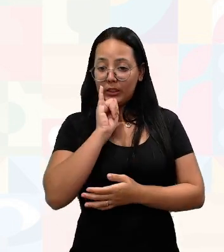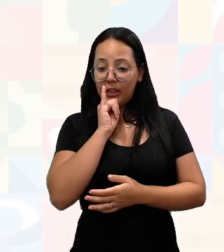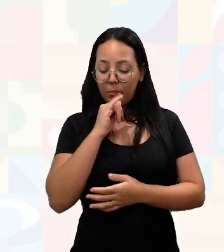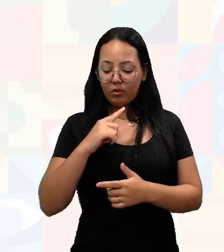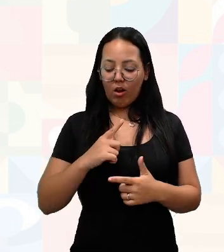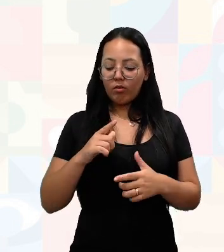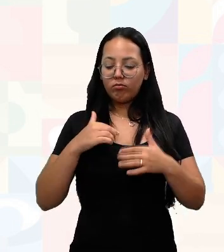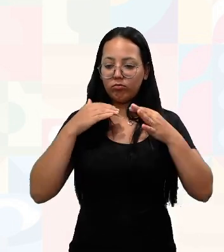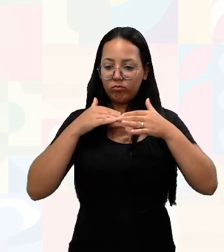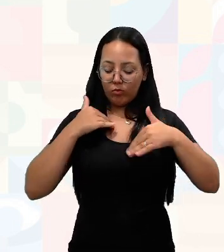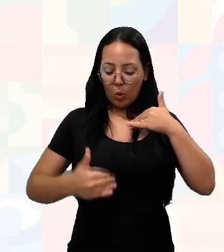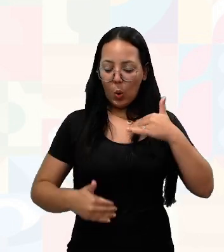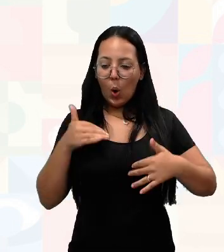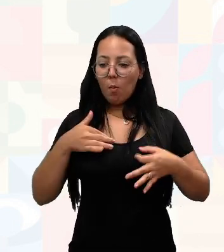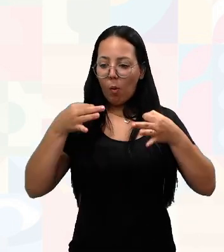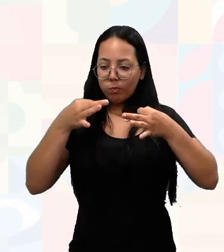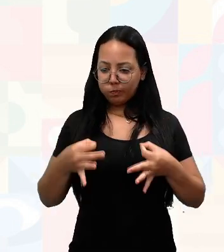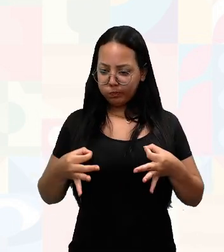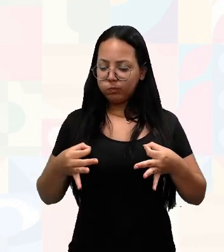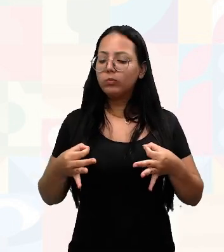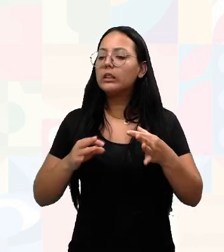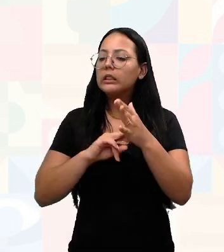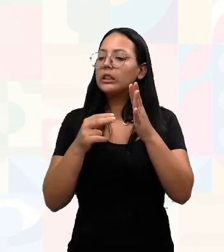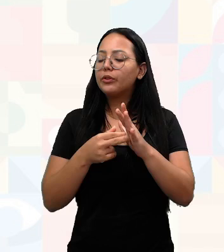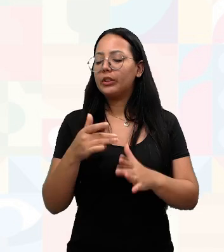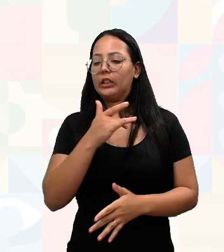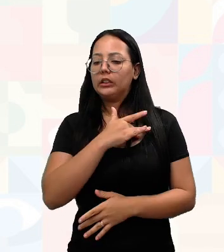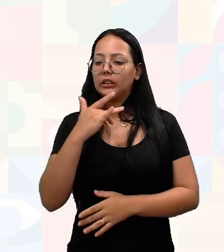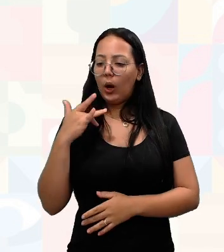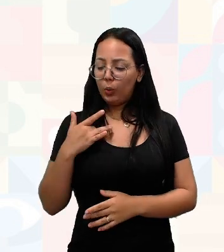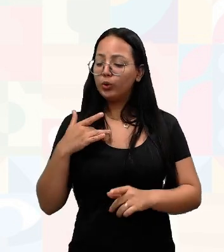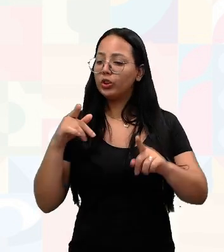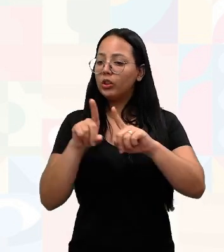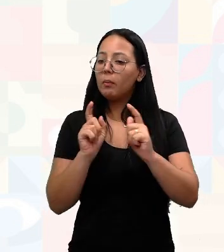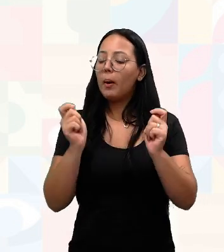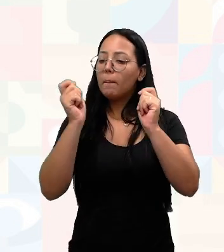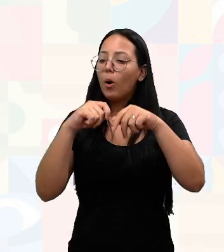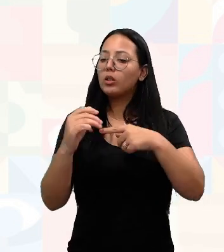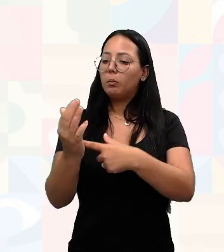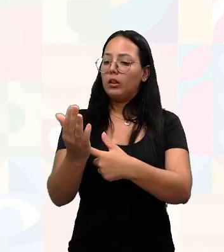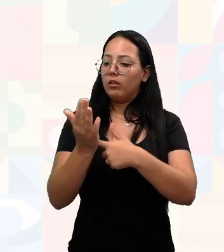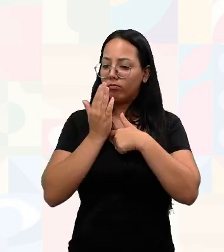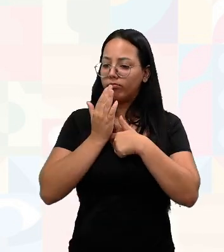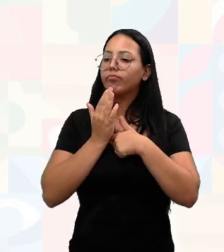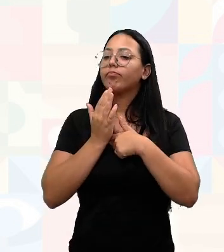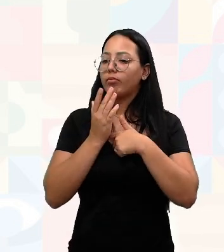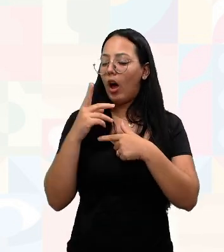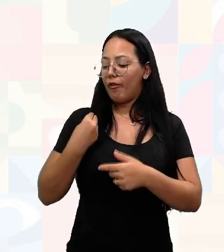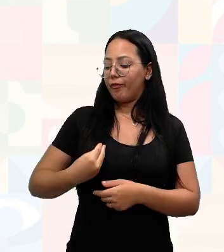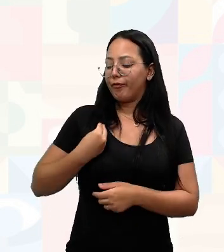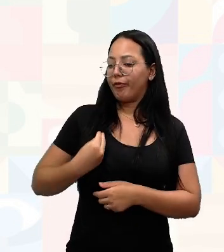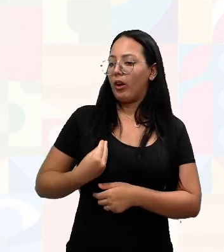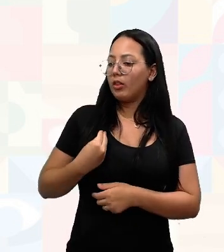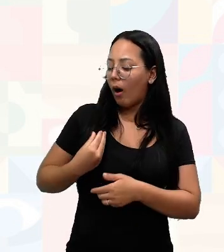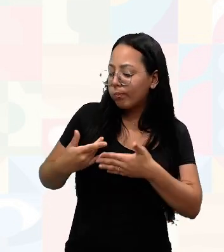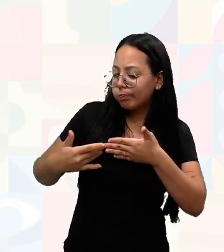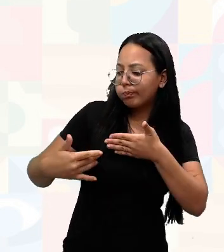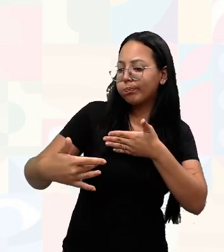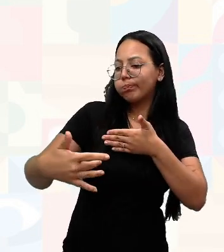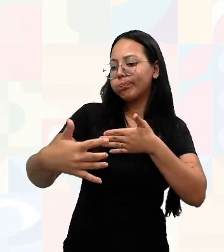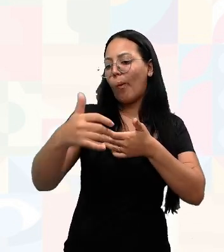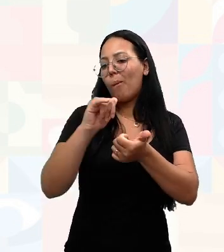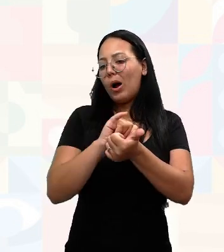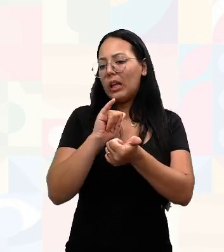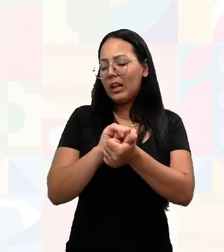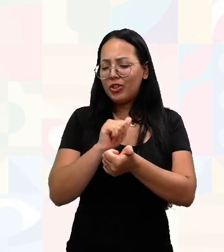neutra é um aspecto de saúde e possibilita a extensão da nossa vida com qualidade, sem